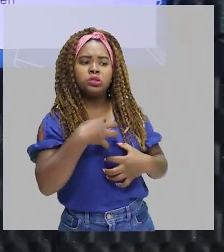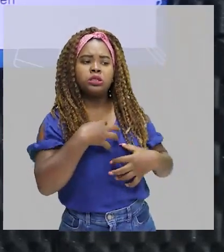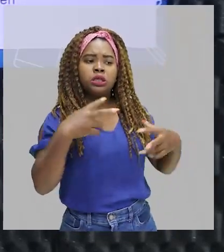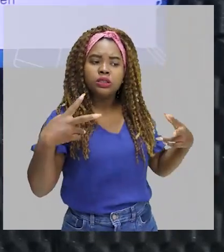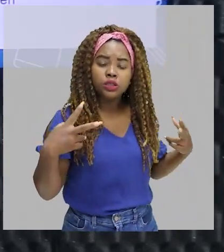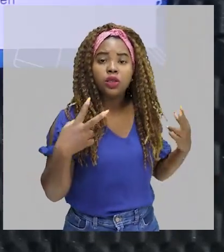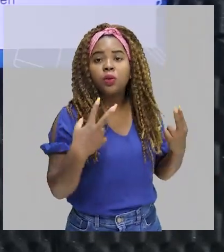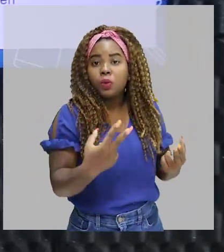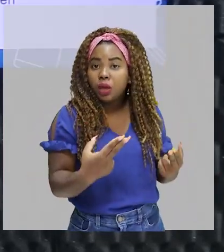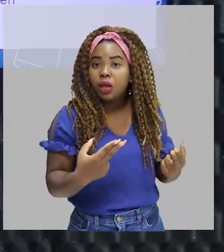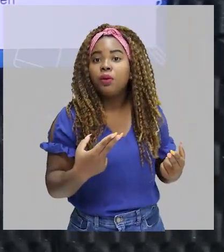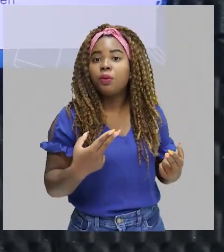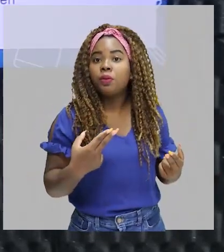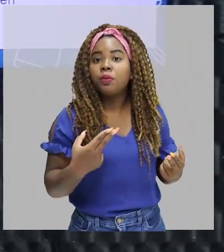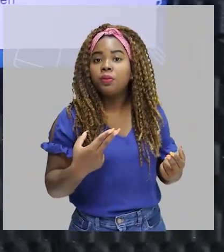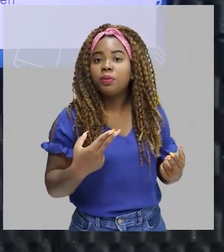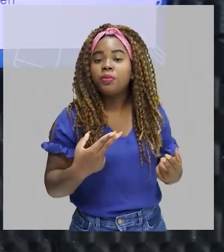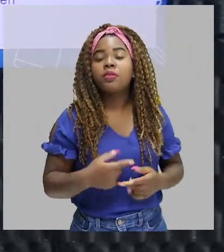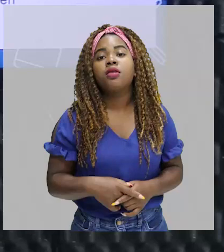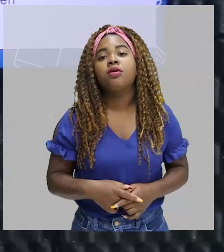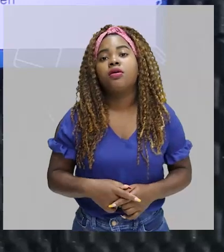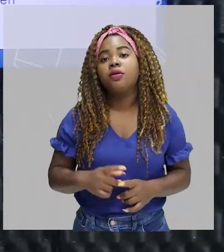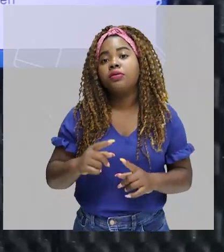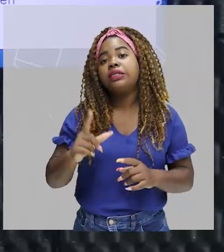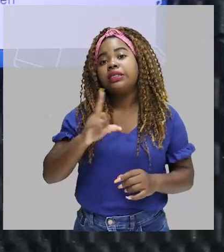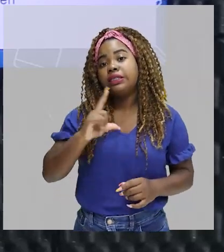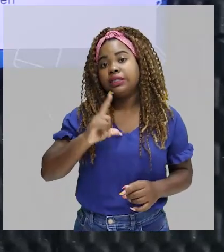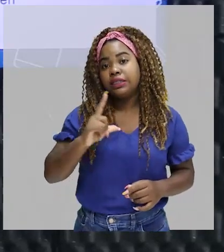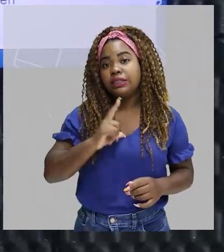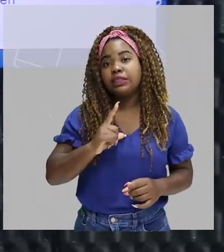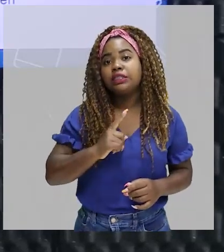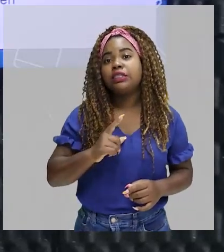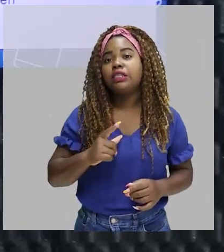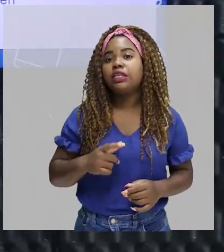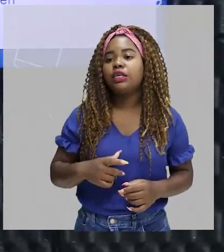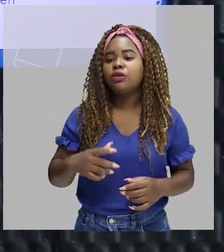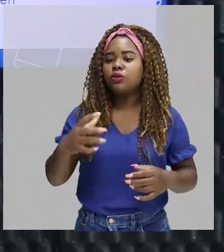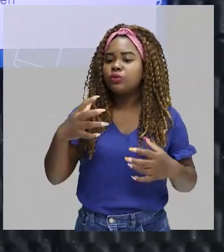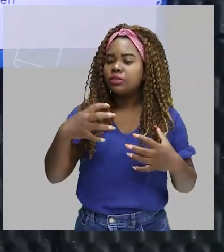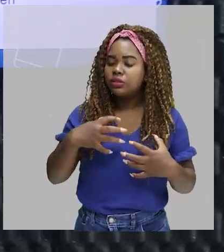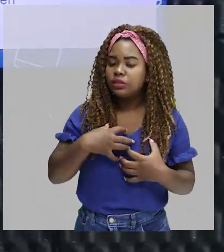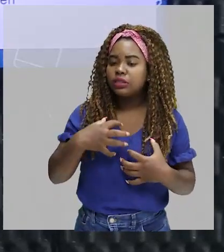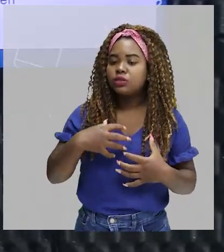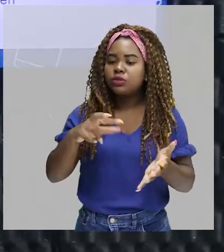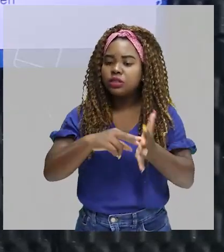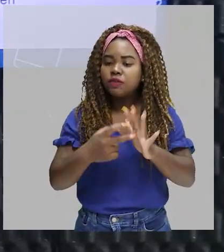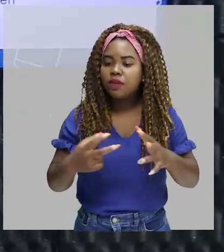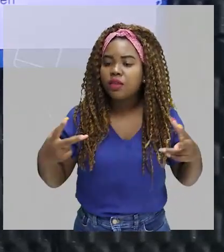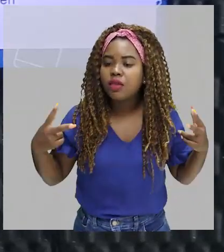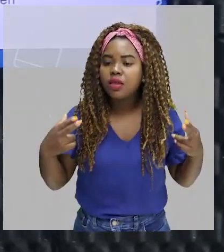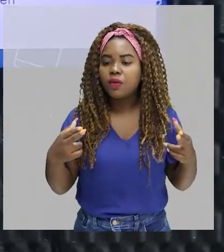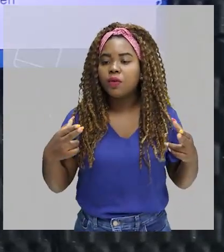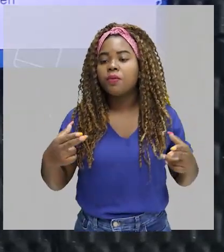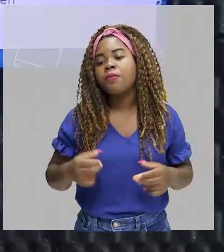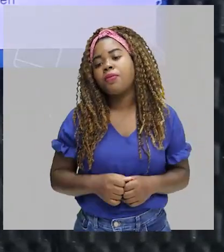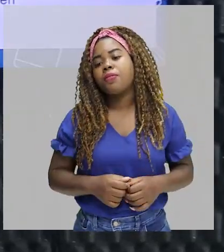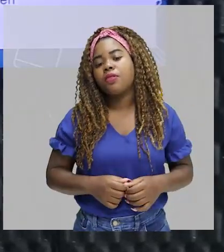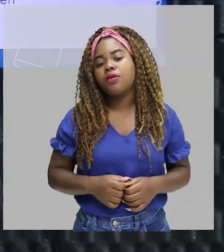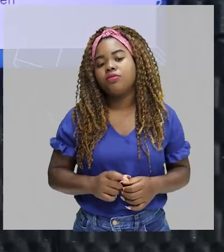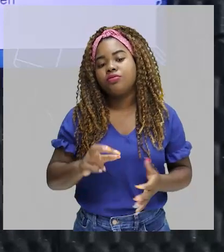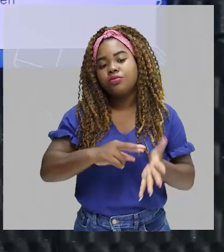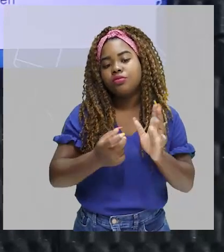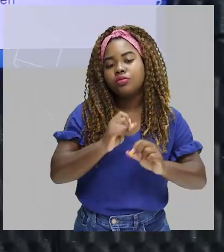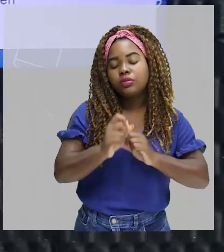são semelhantes e têm o mesmo sentido. Ou seja, a palavra cognata ou a